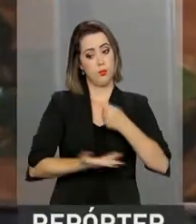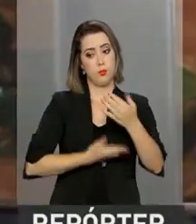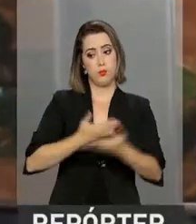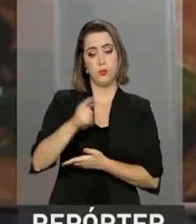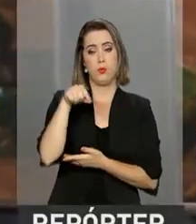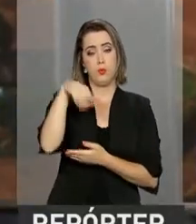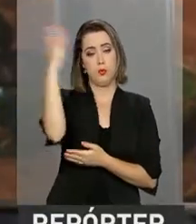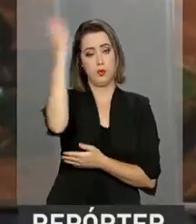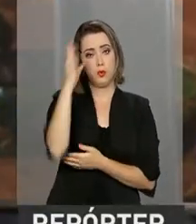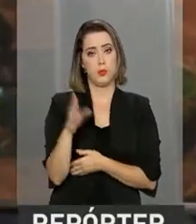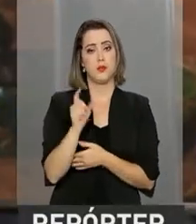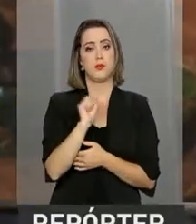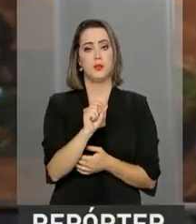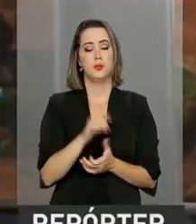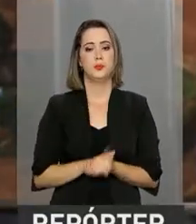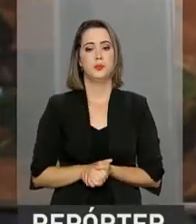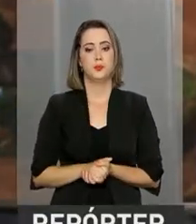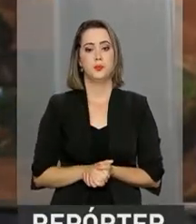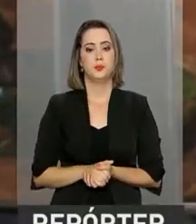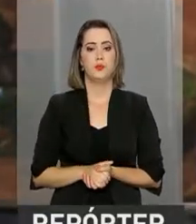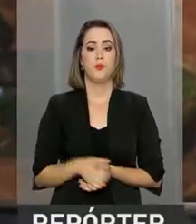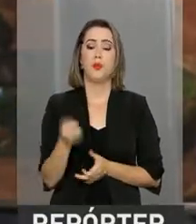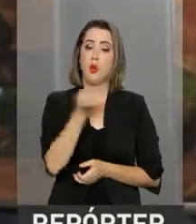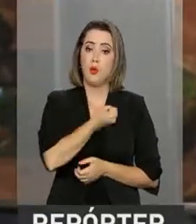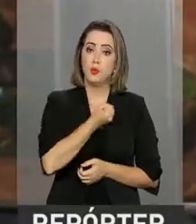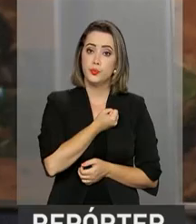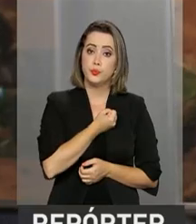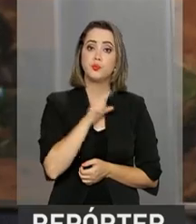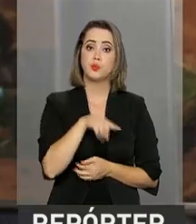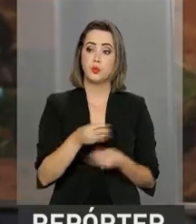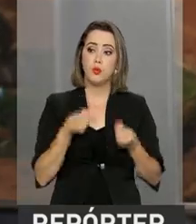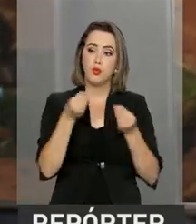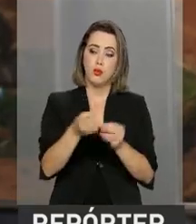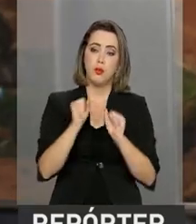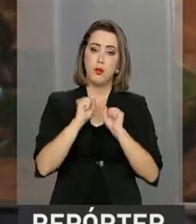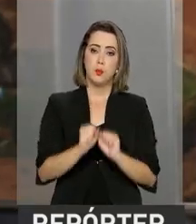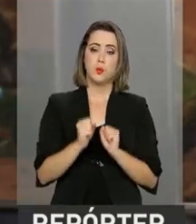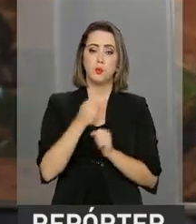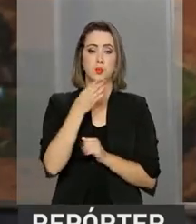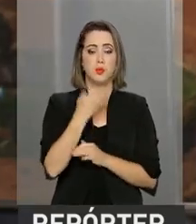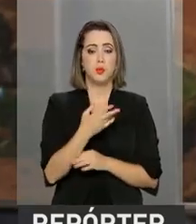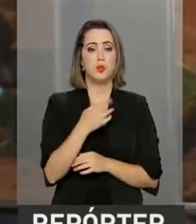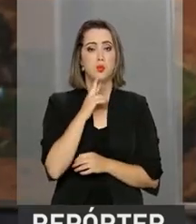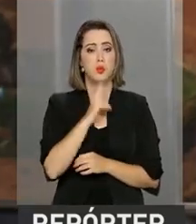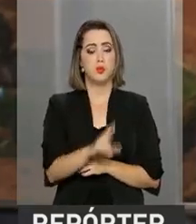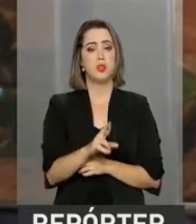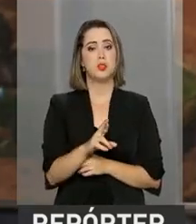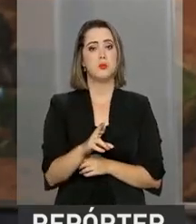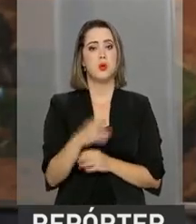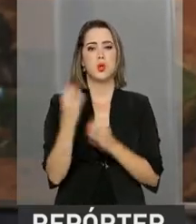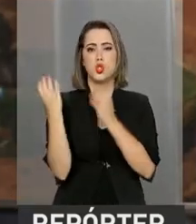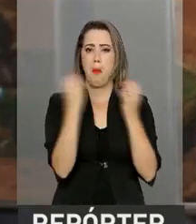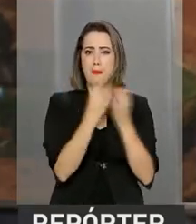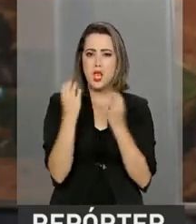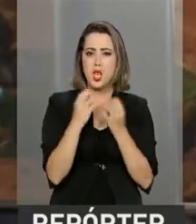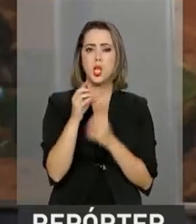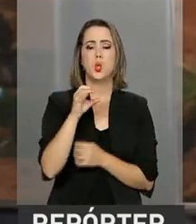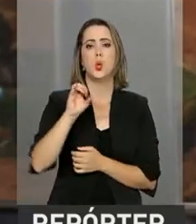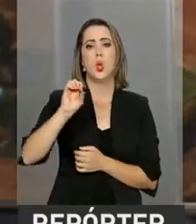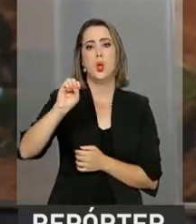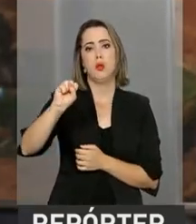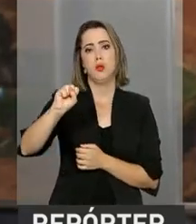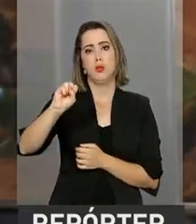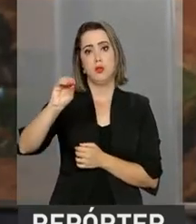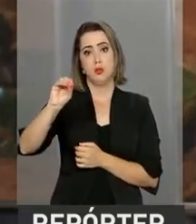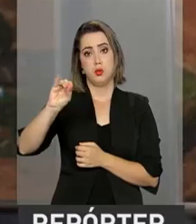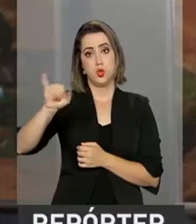número que garante boas boas condições de produção para milissó que tem impactos muito no preço